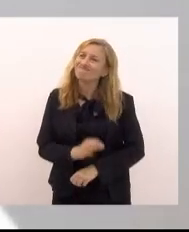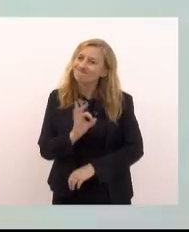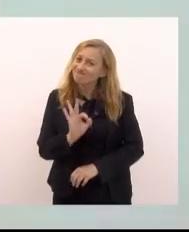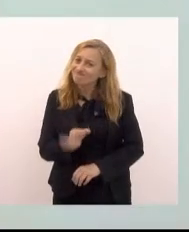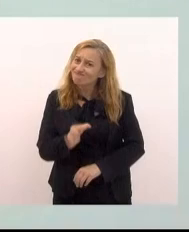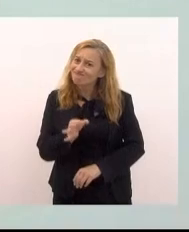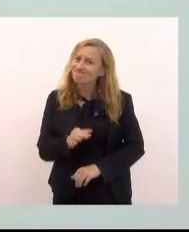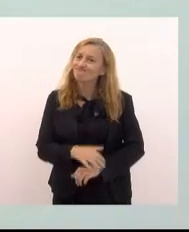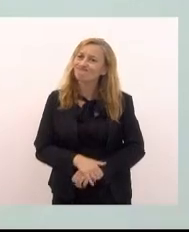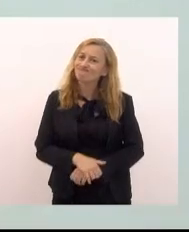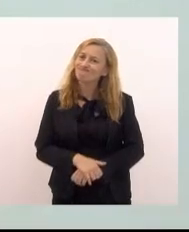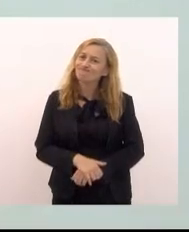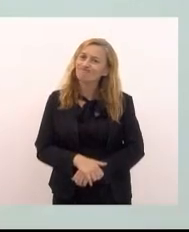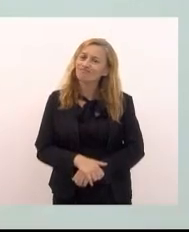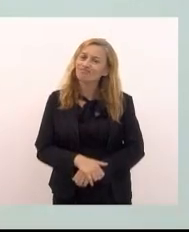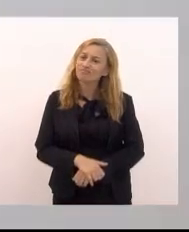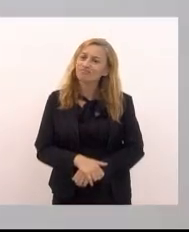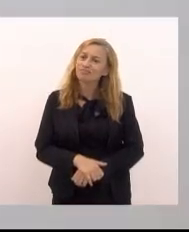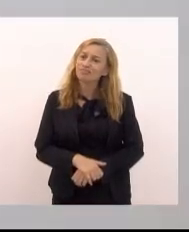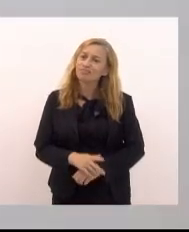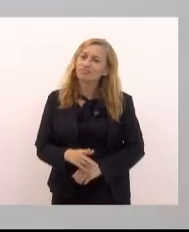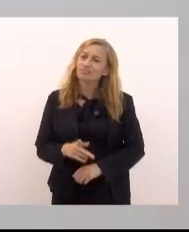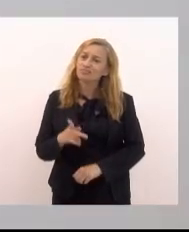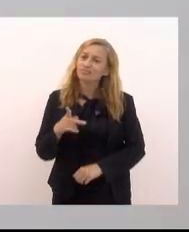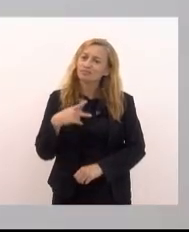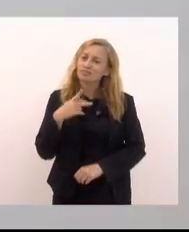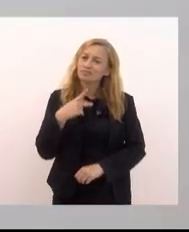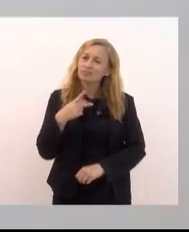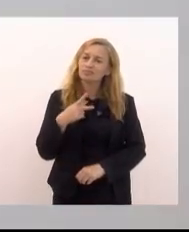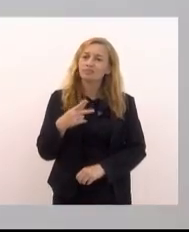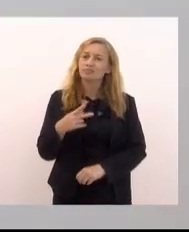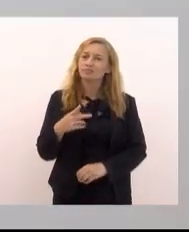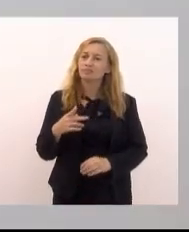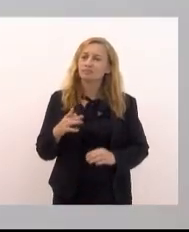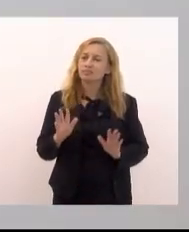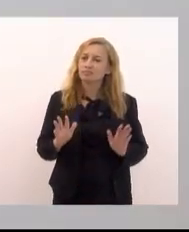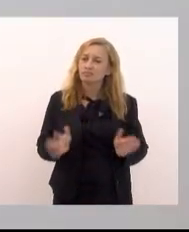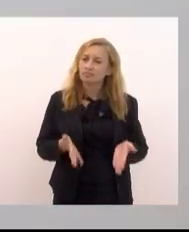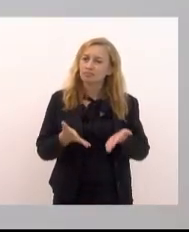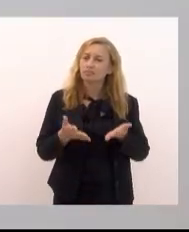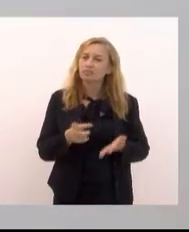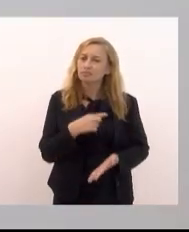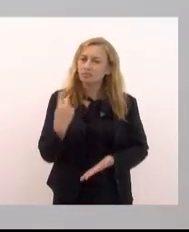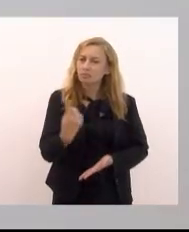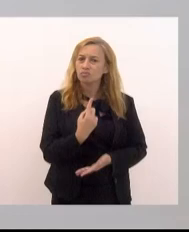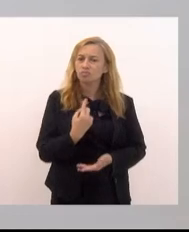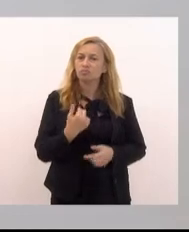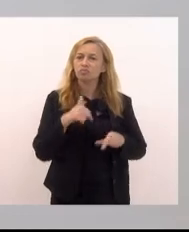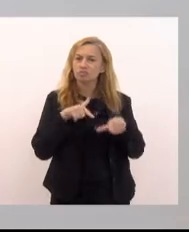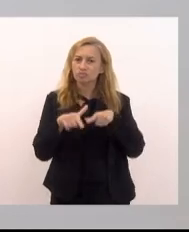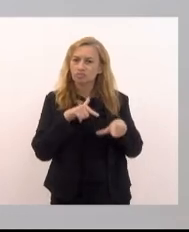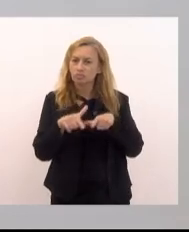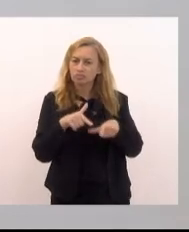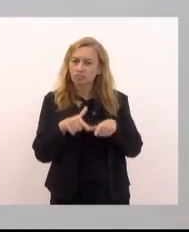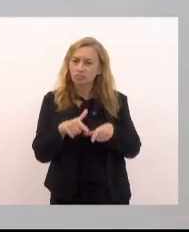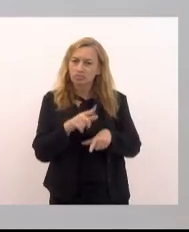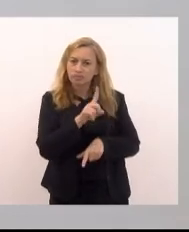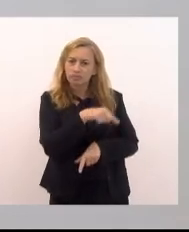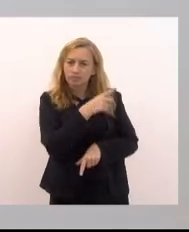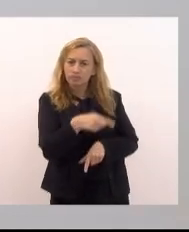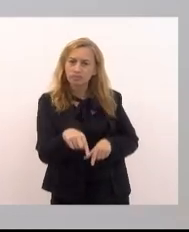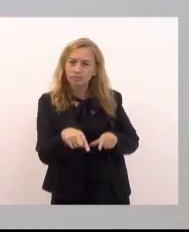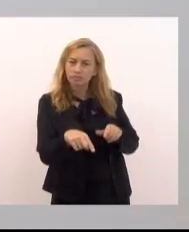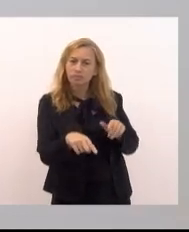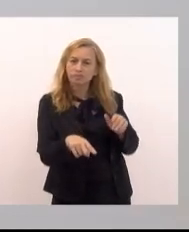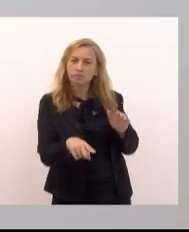exatamente trazendo o seu pleito de um empenho nosso como um mandato para a rejeição desse veto